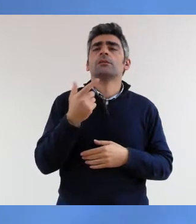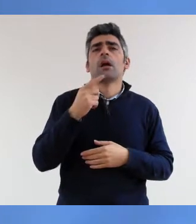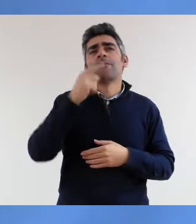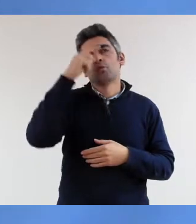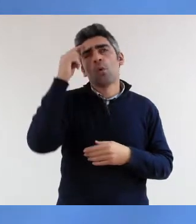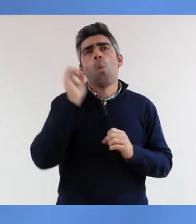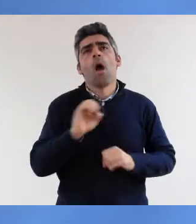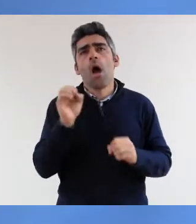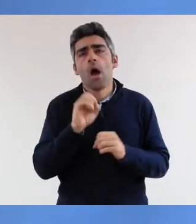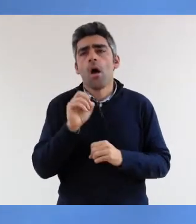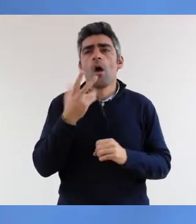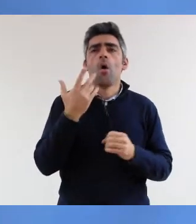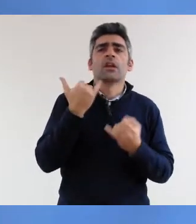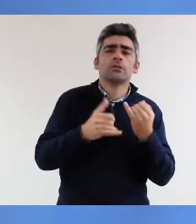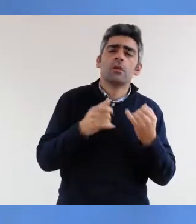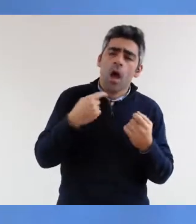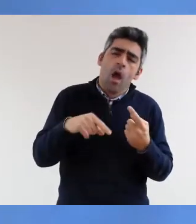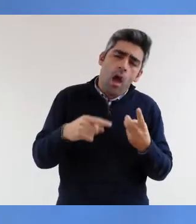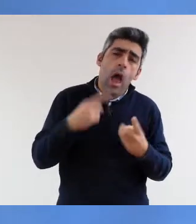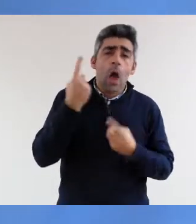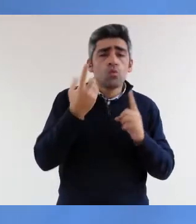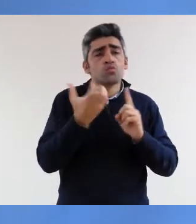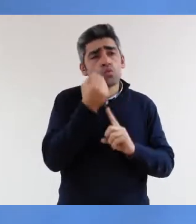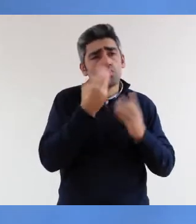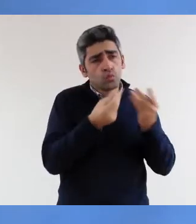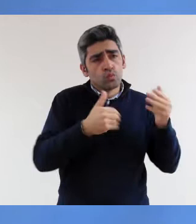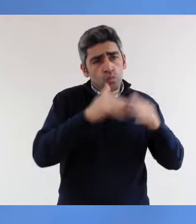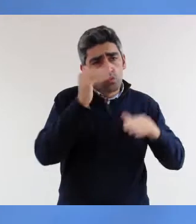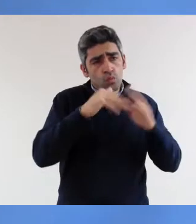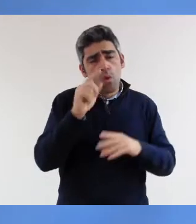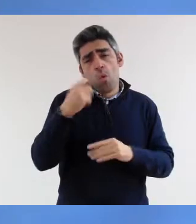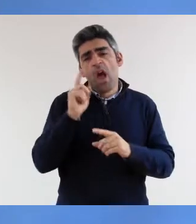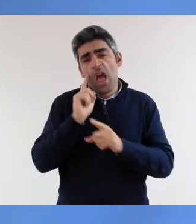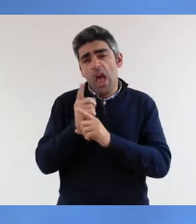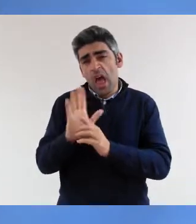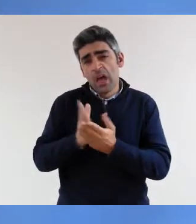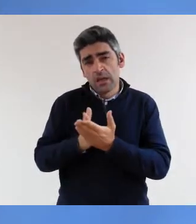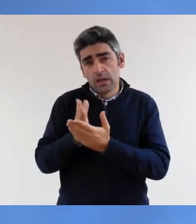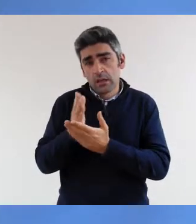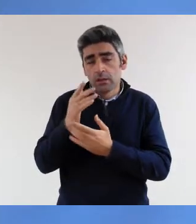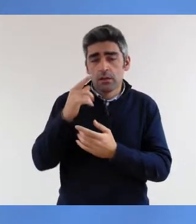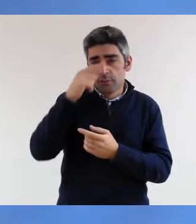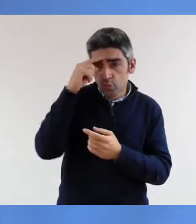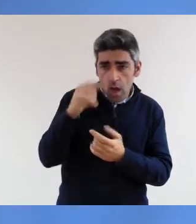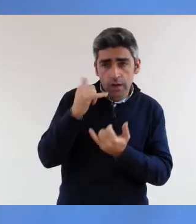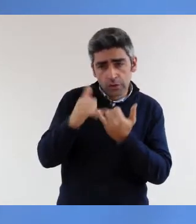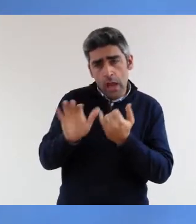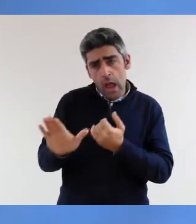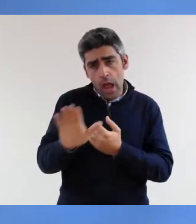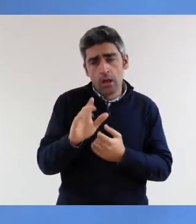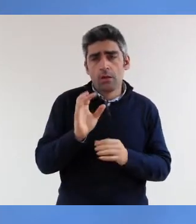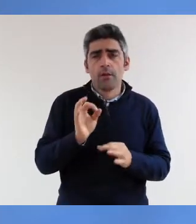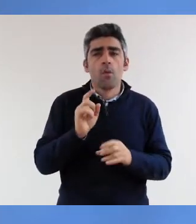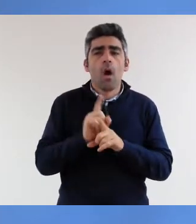go dificuldades e riscos uns foram superados mas há outros que precisa de nada